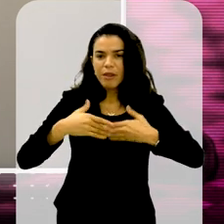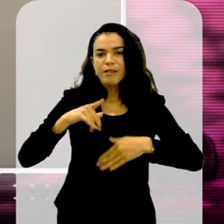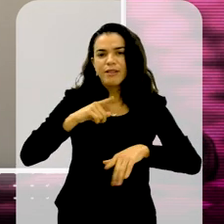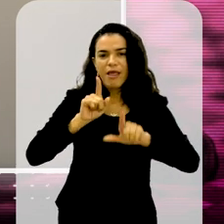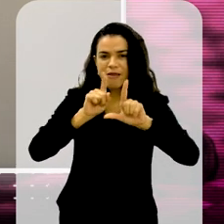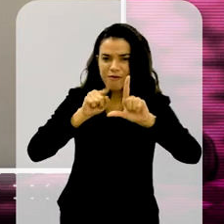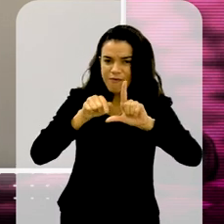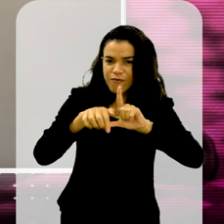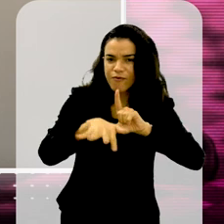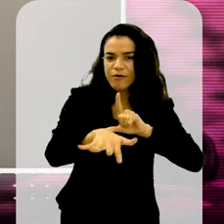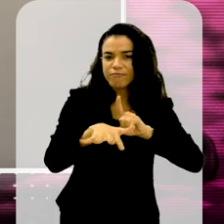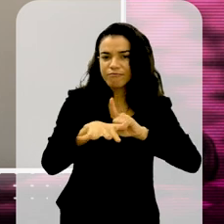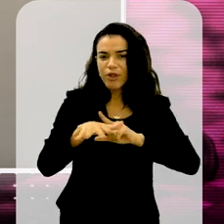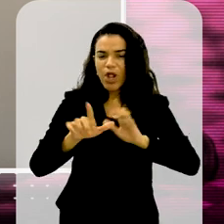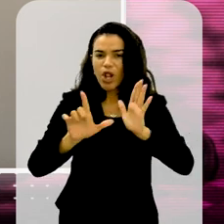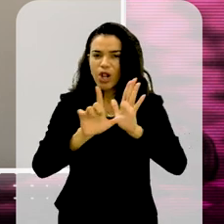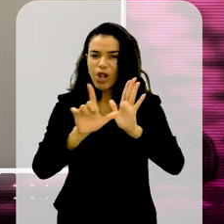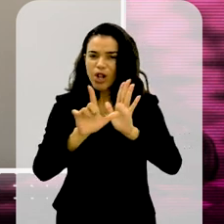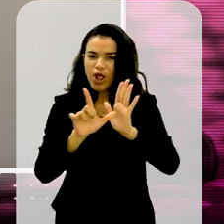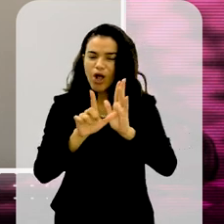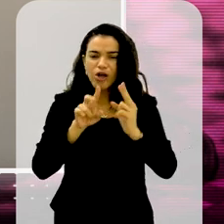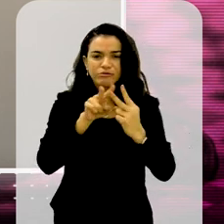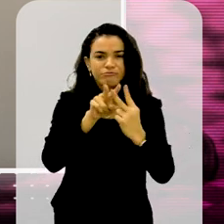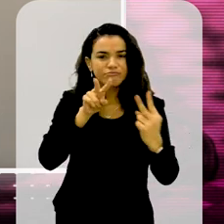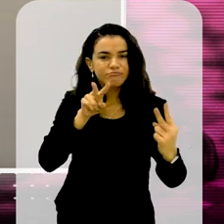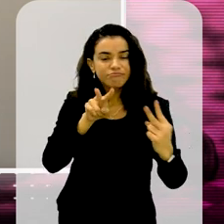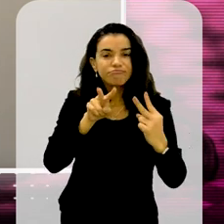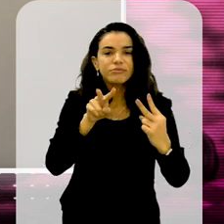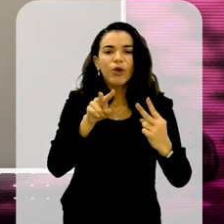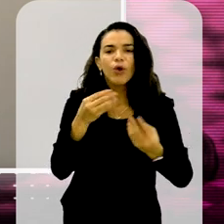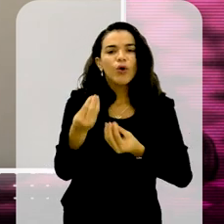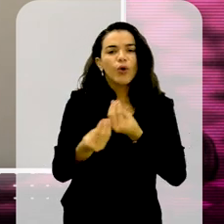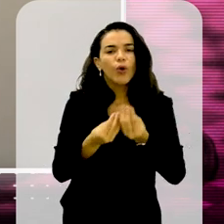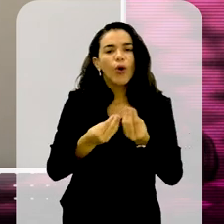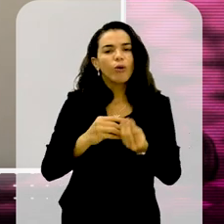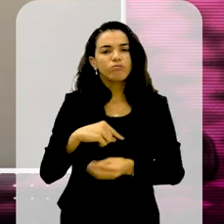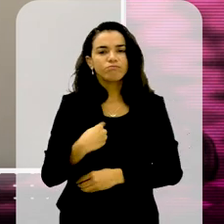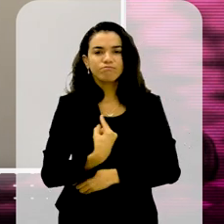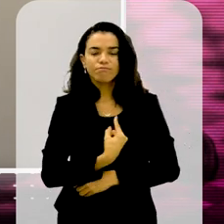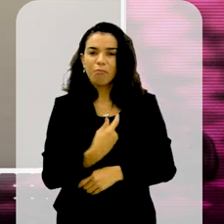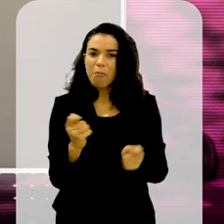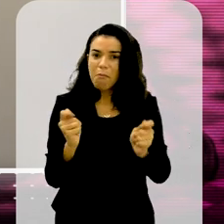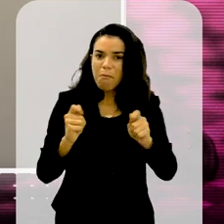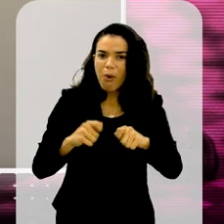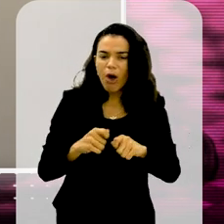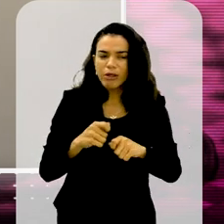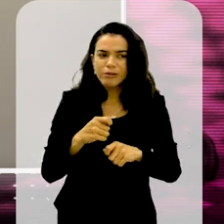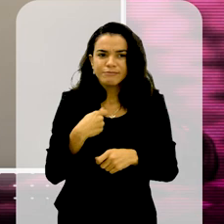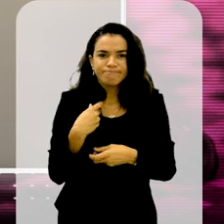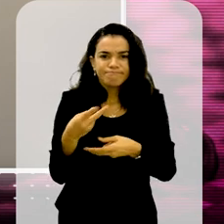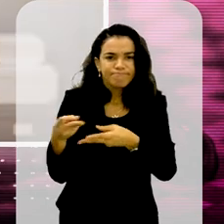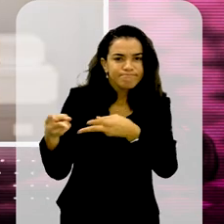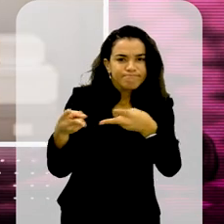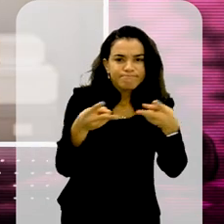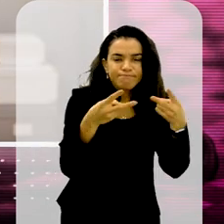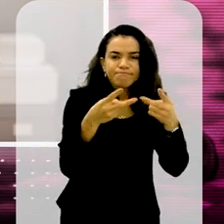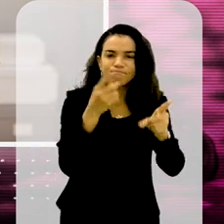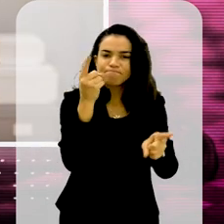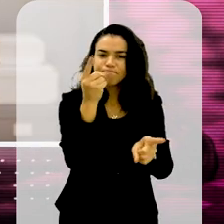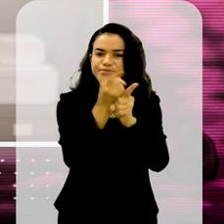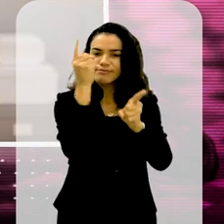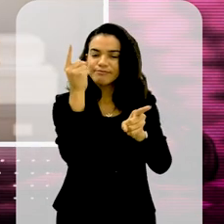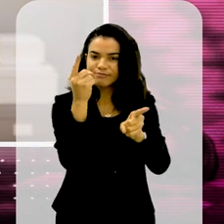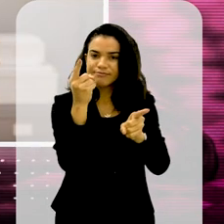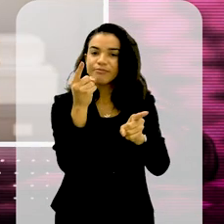influenciadores digitais, lojas virtuais, e como que a gente pode fazer para identificar se